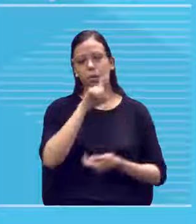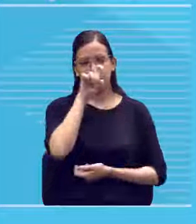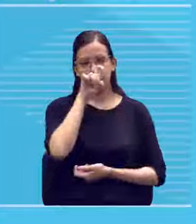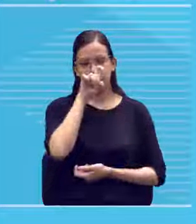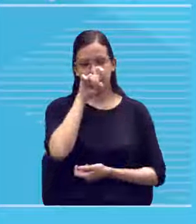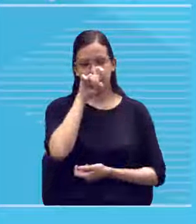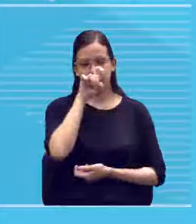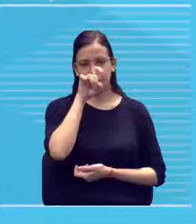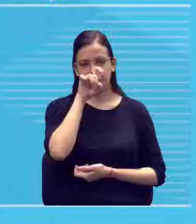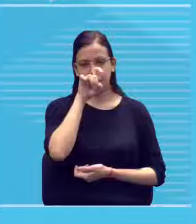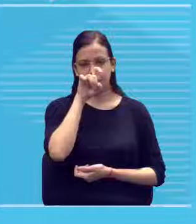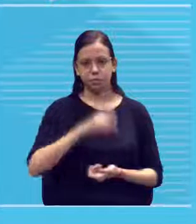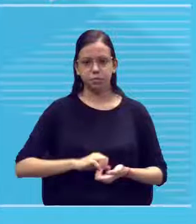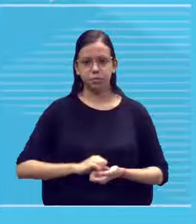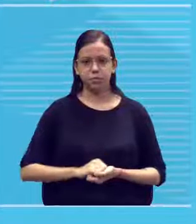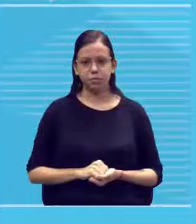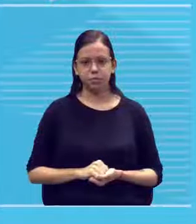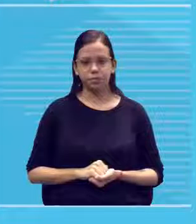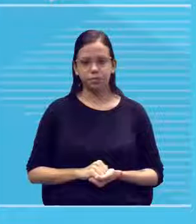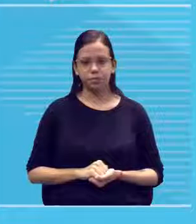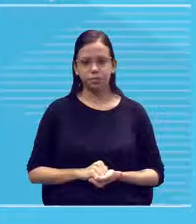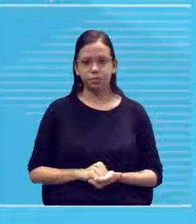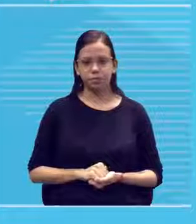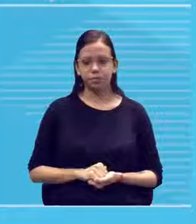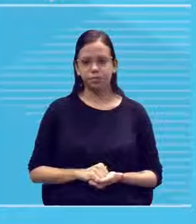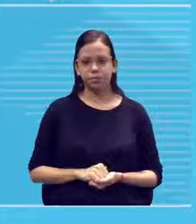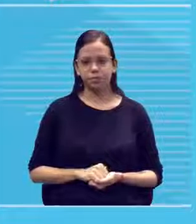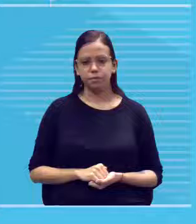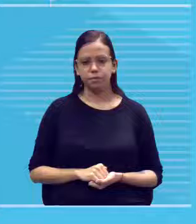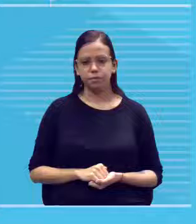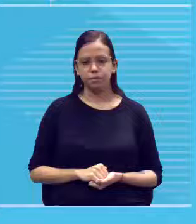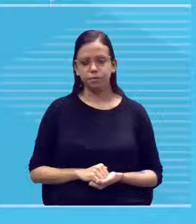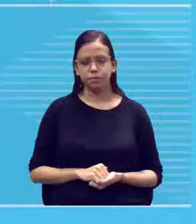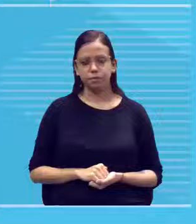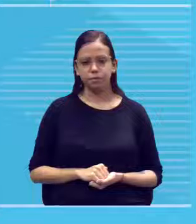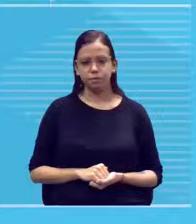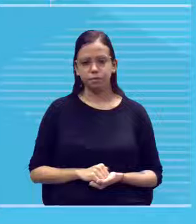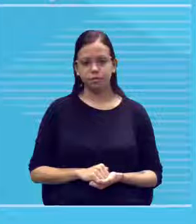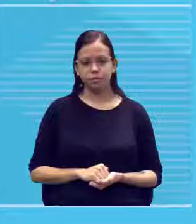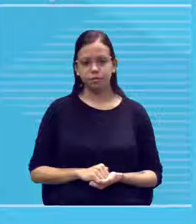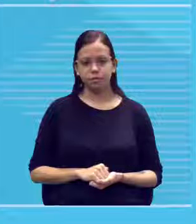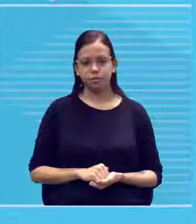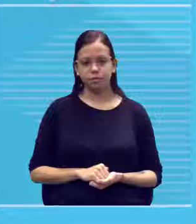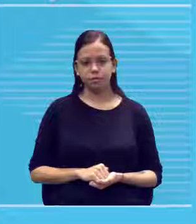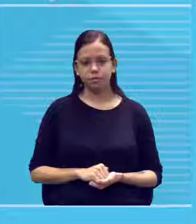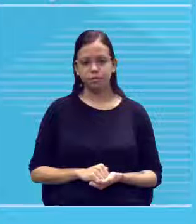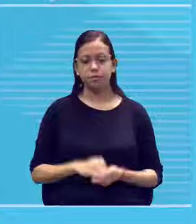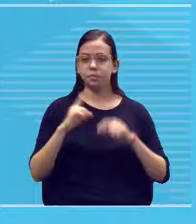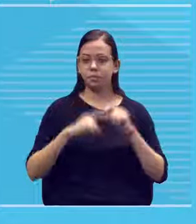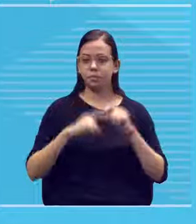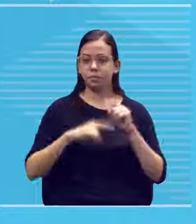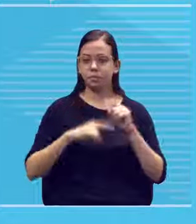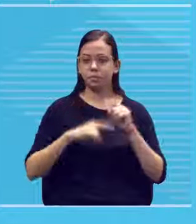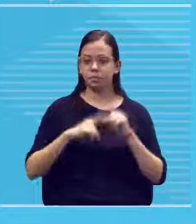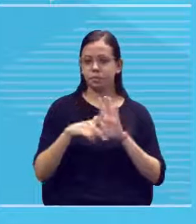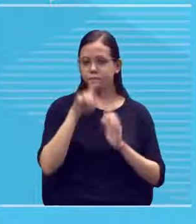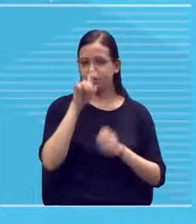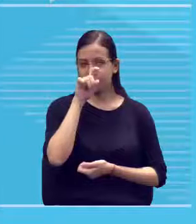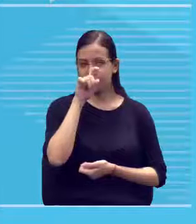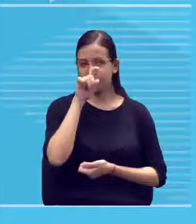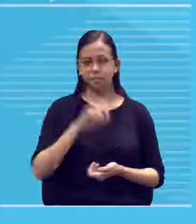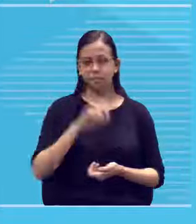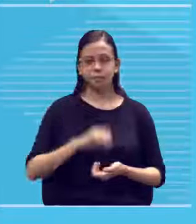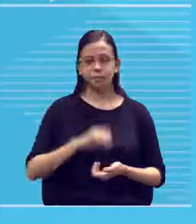a vassoura de uma bruxa é uma das mais importantes peças do equipamento da bruxa pode ser